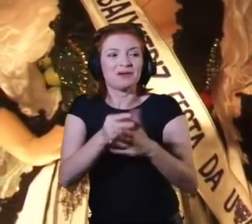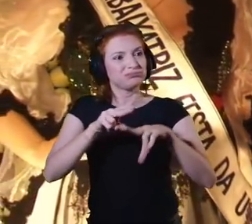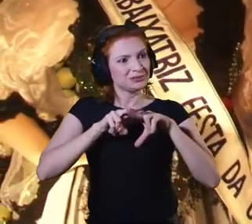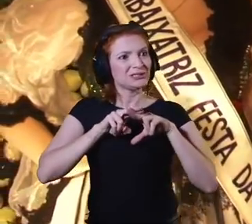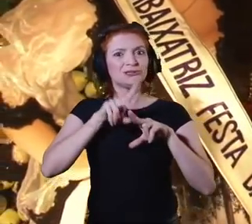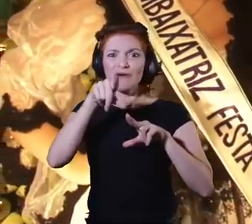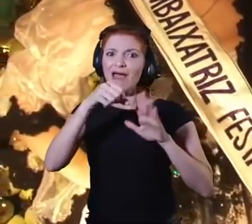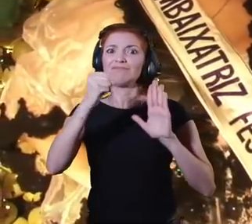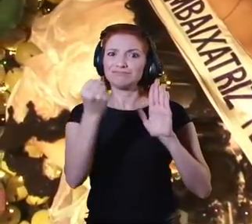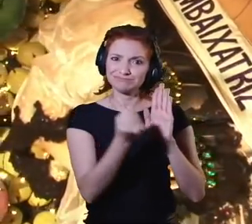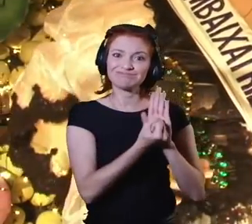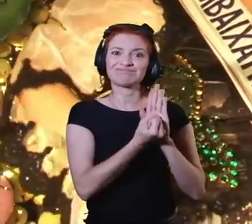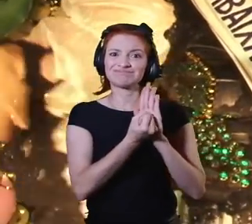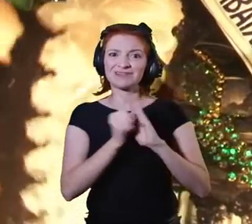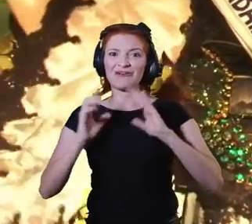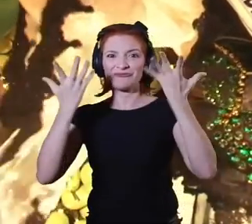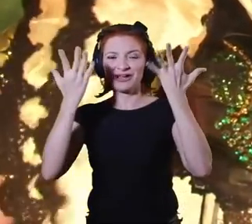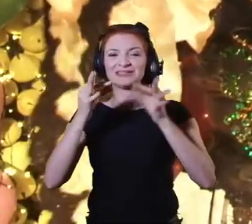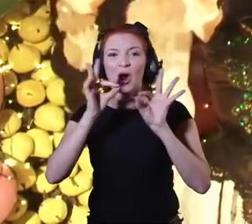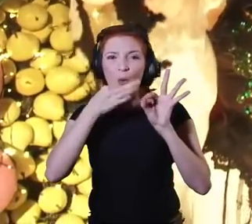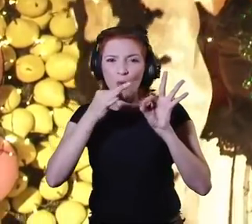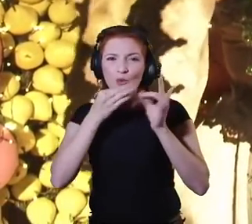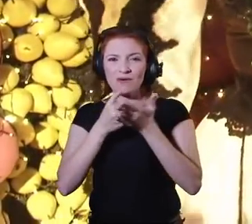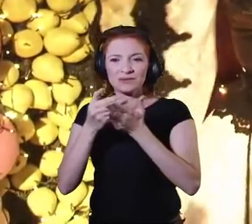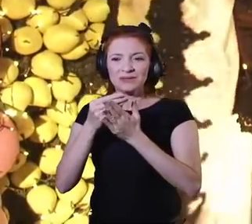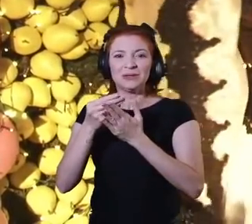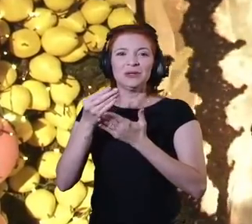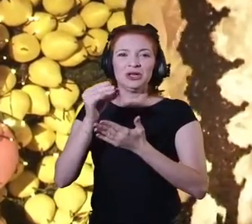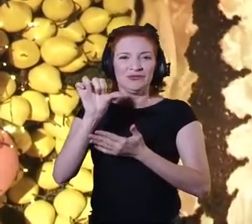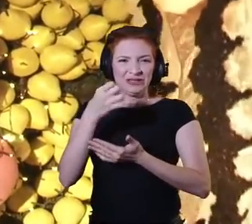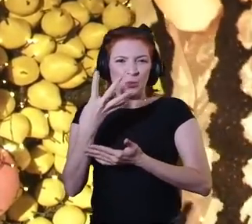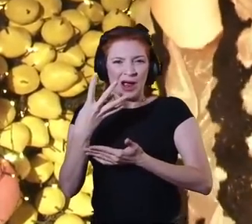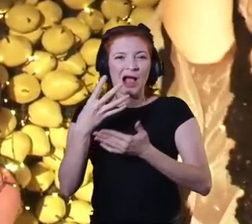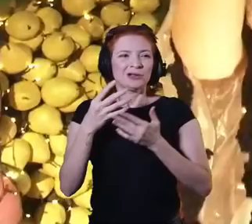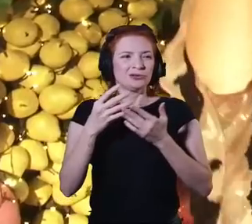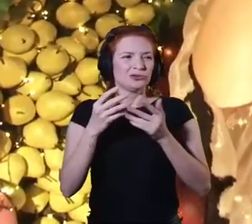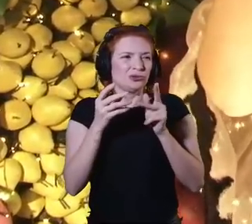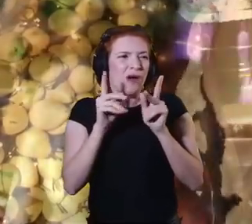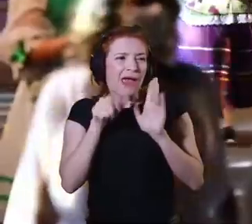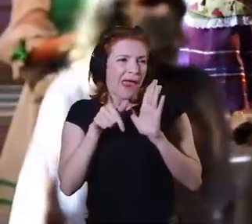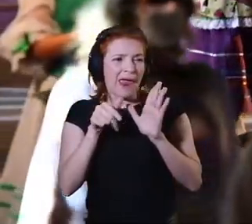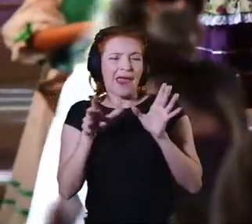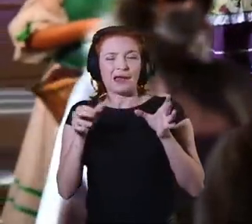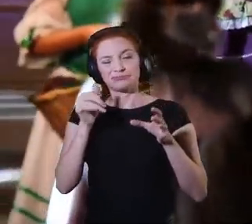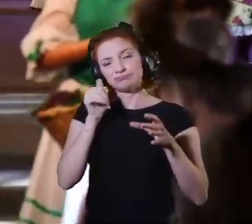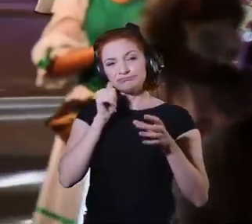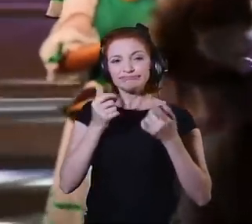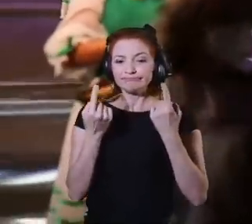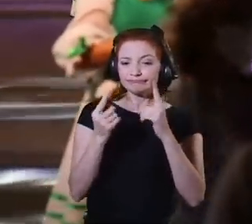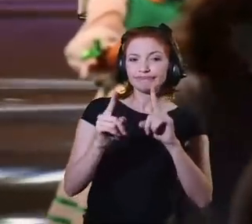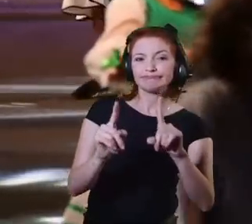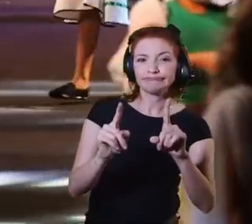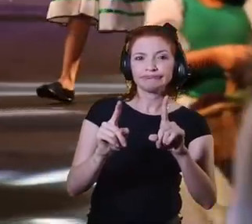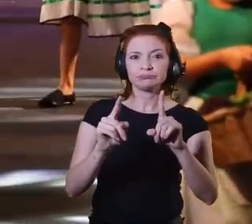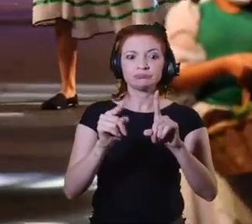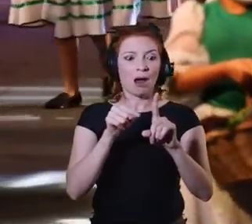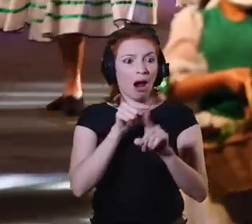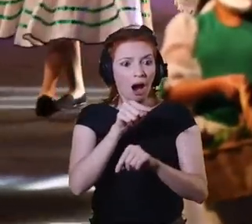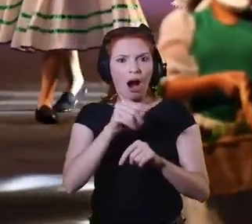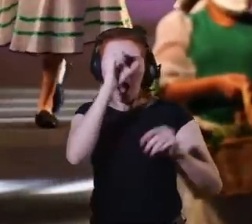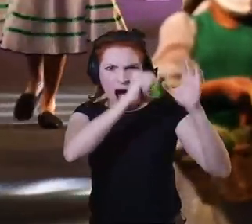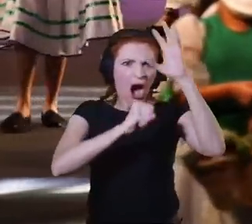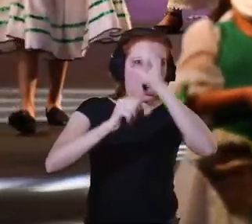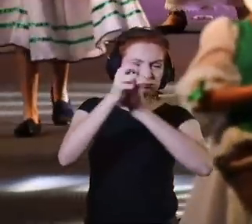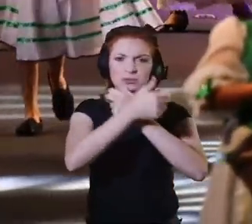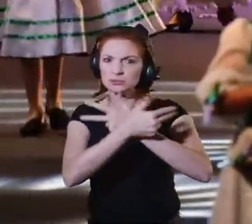Uva que começou lá no, em 94, em que se aproveita todo o conhecimento que as candidatas adquirem no período